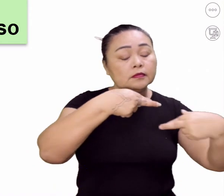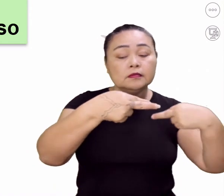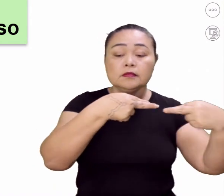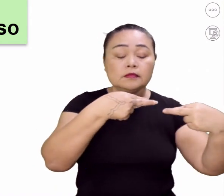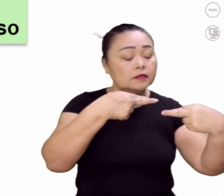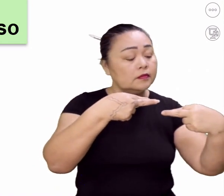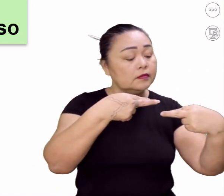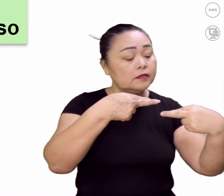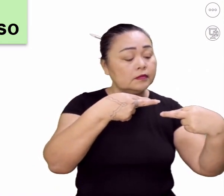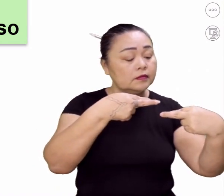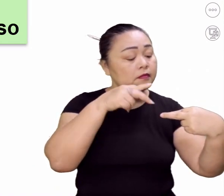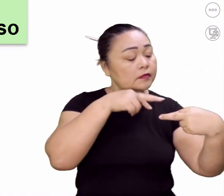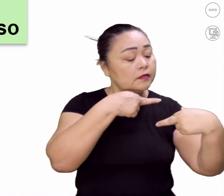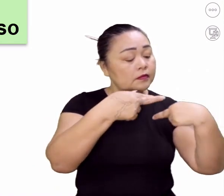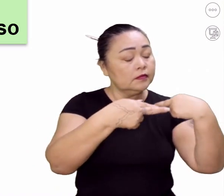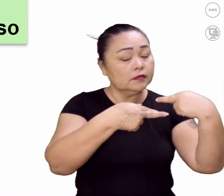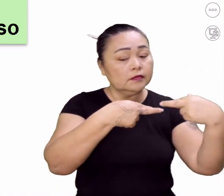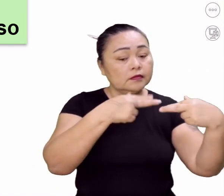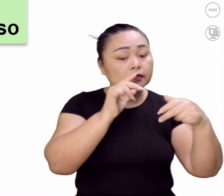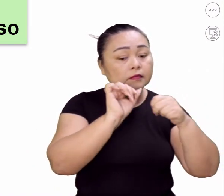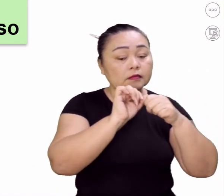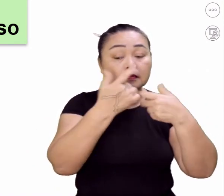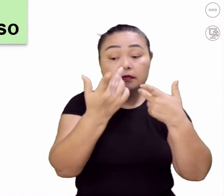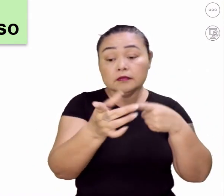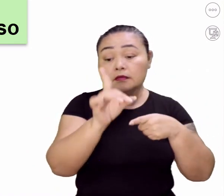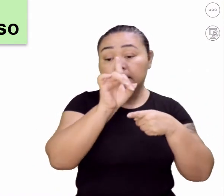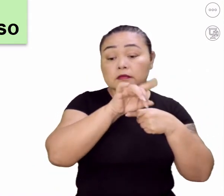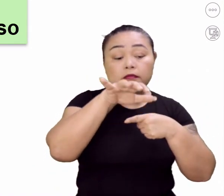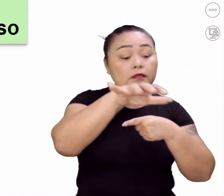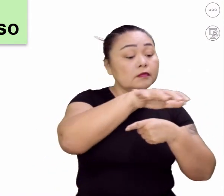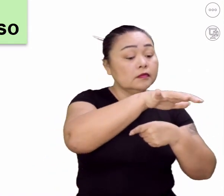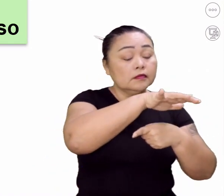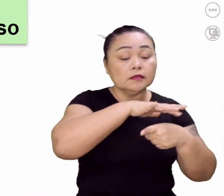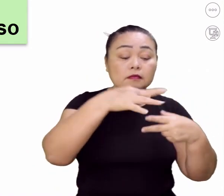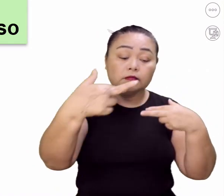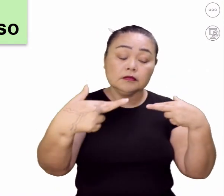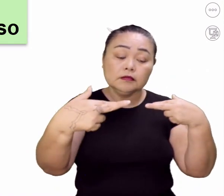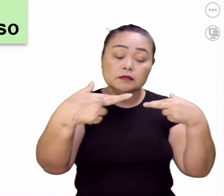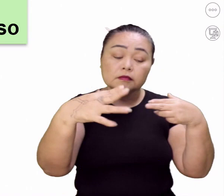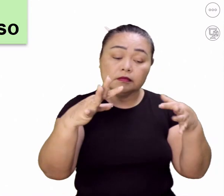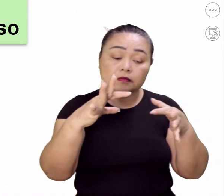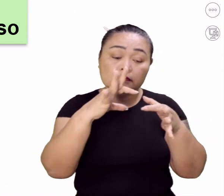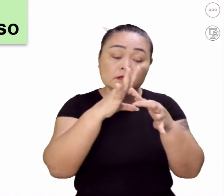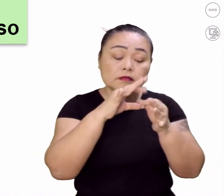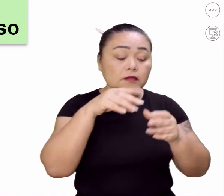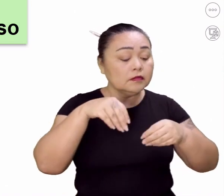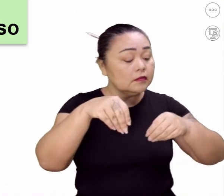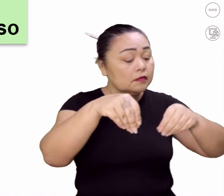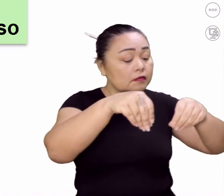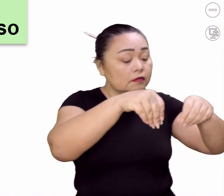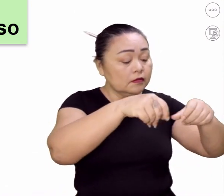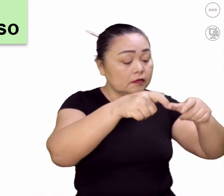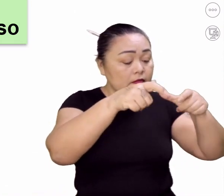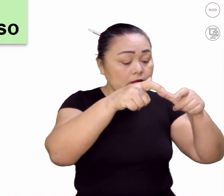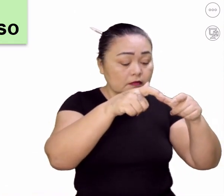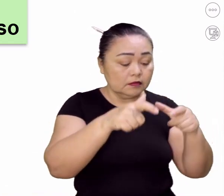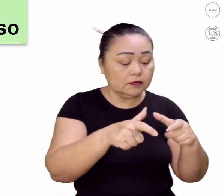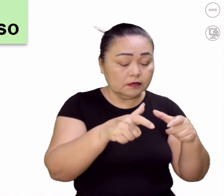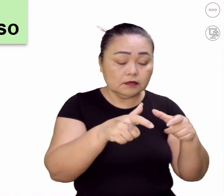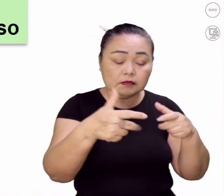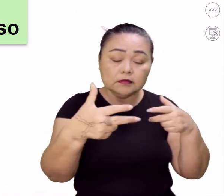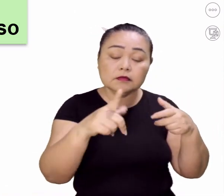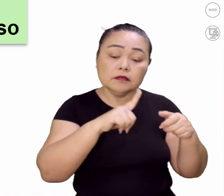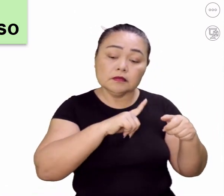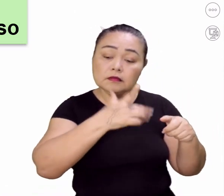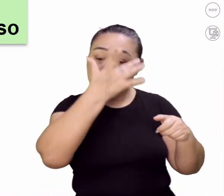população relativa é o mesmo que densidade demográfica. Exatamente, que está relacionado a um território, relacionado à população